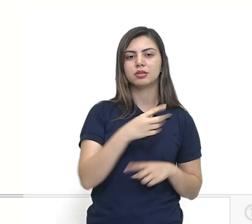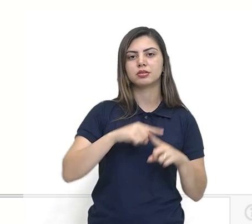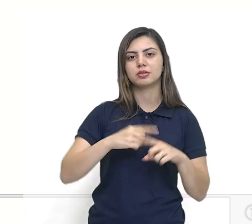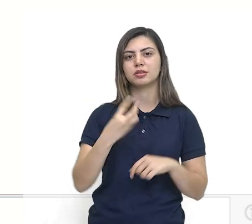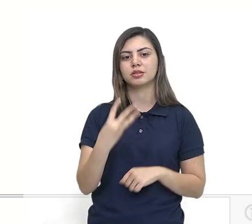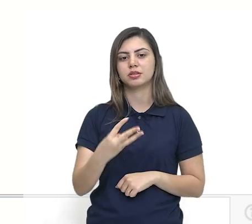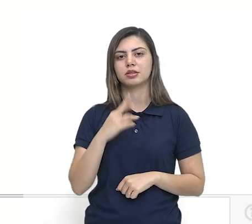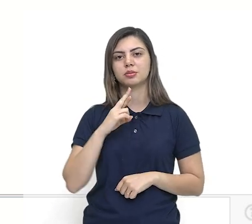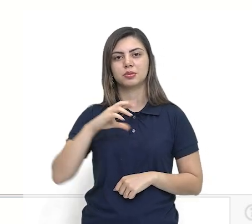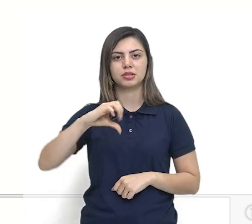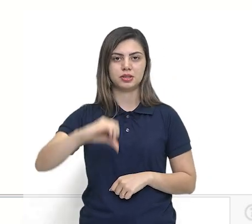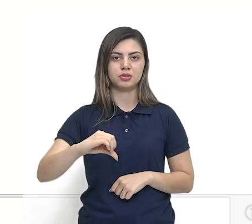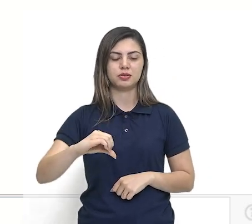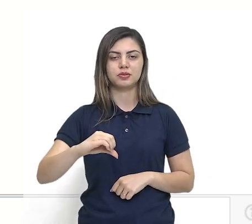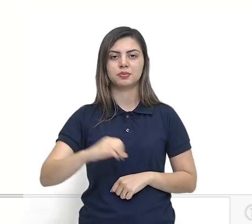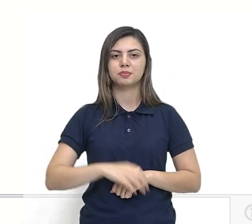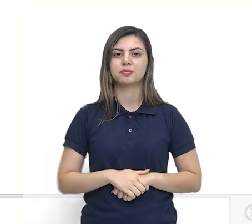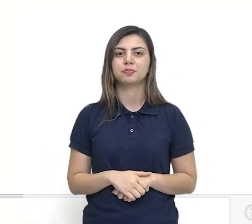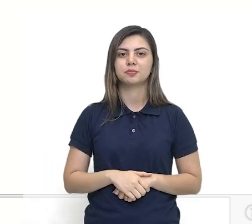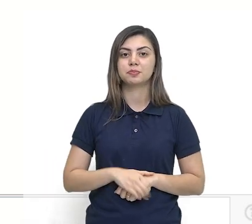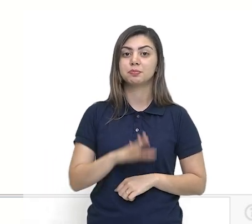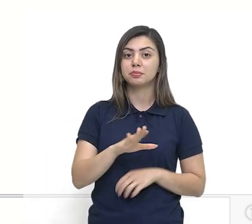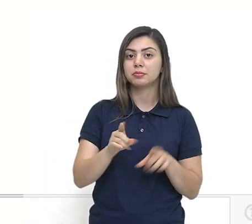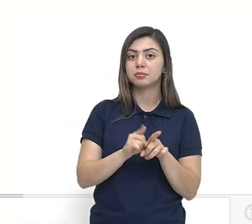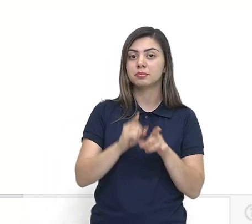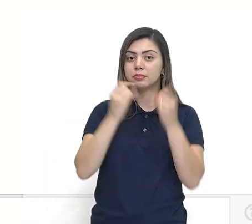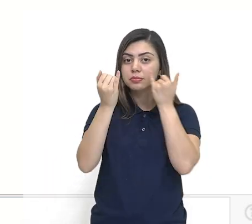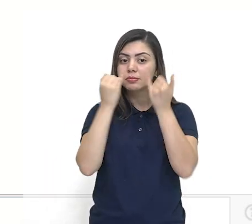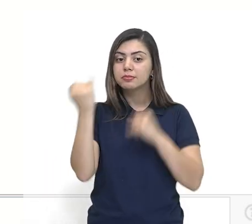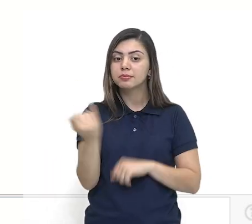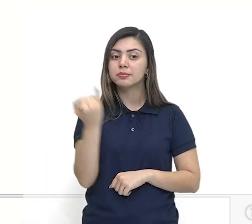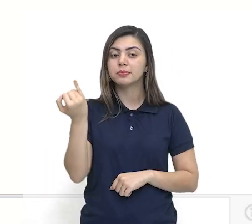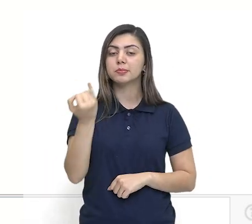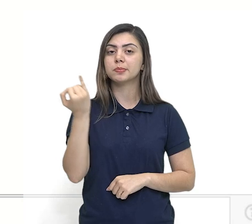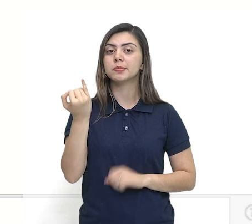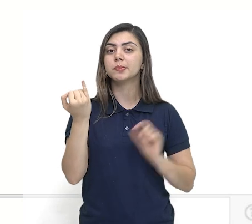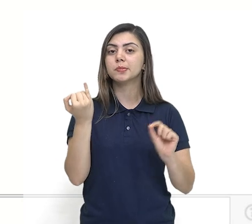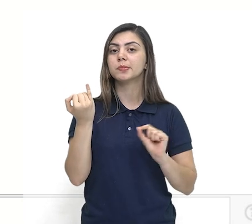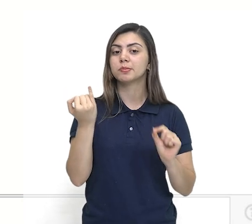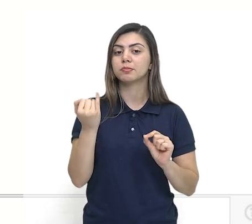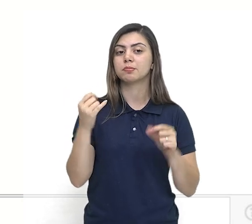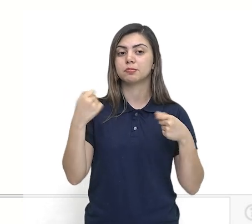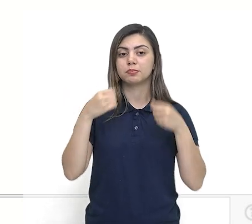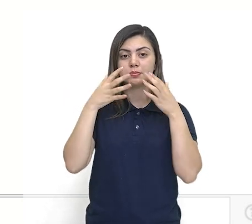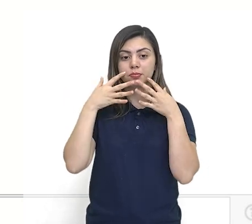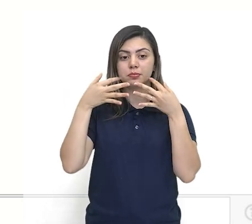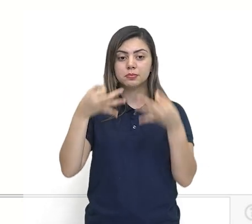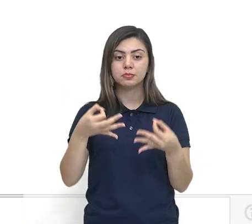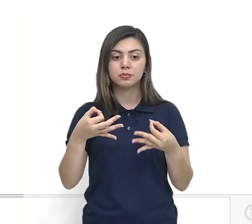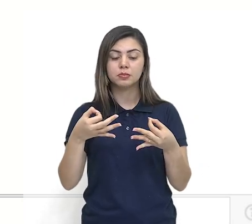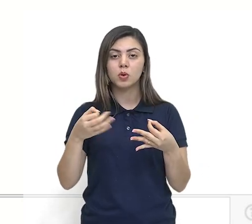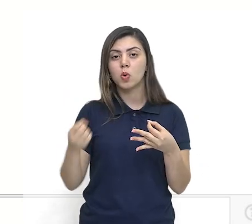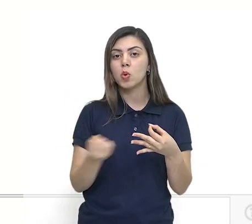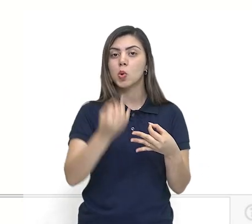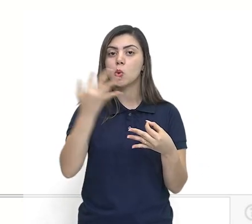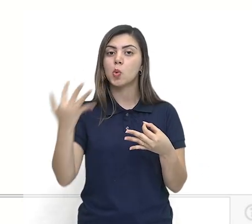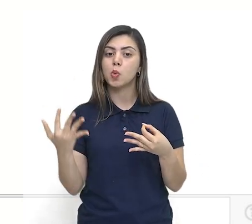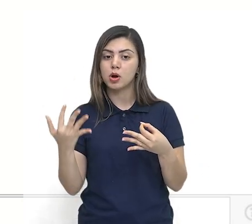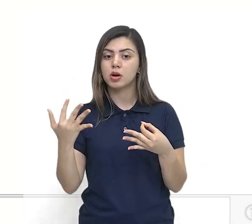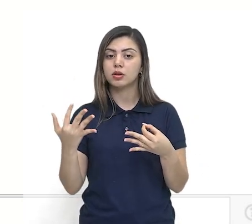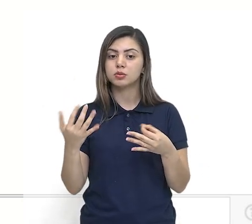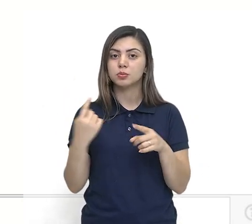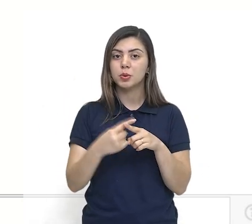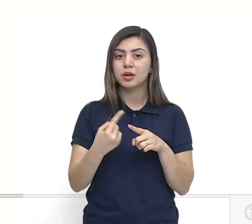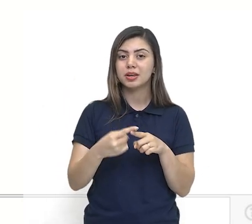perímetro é igual a 9. Outro detalhe também, pessoal, importante é a unidade de medida. A gente tem que estar atento para isso. Porque essa medida aqui,